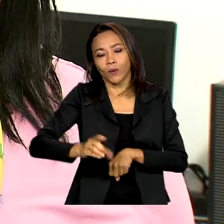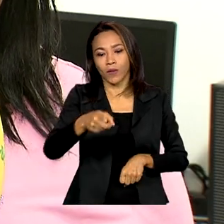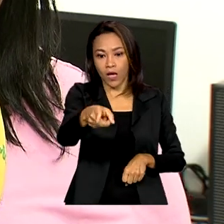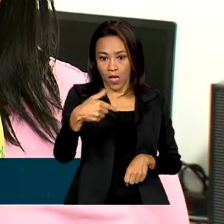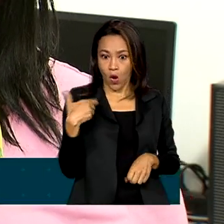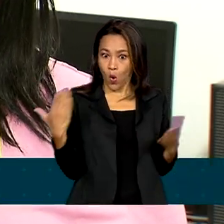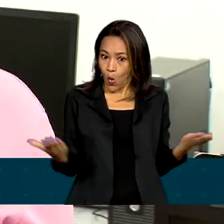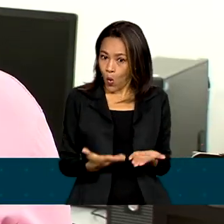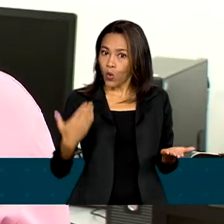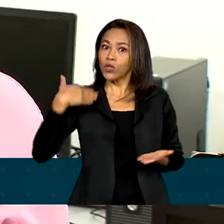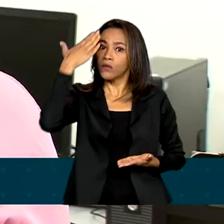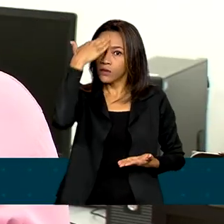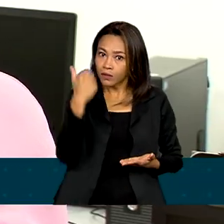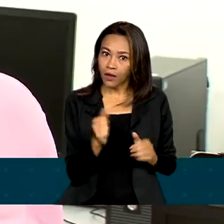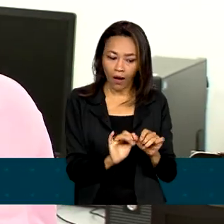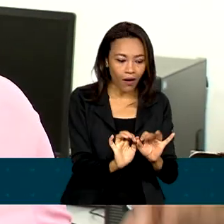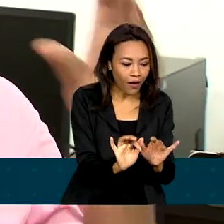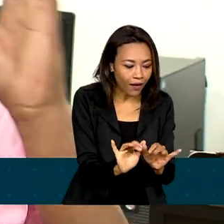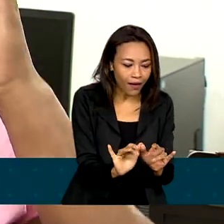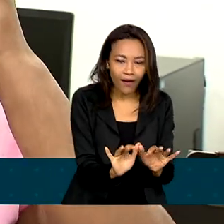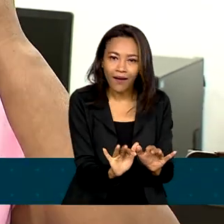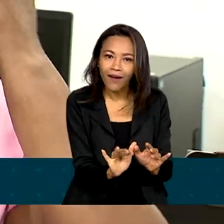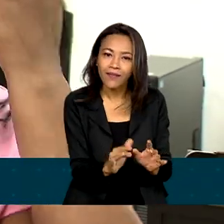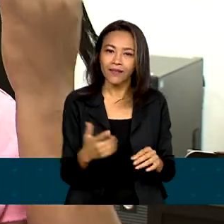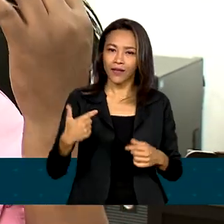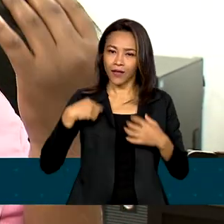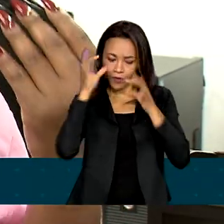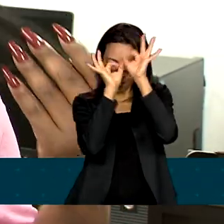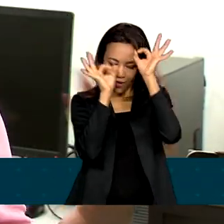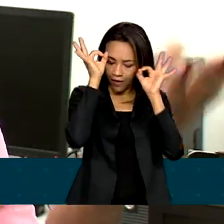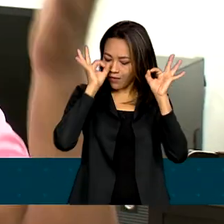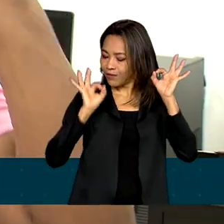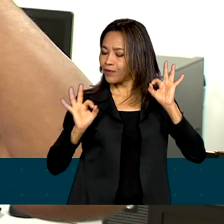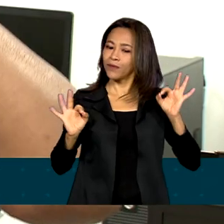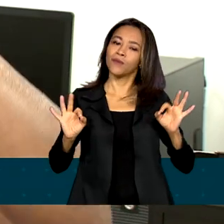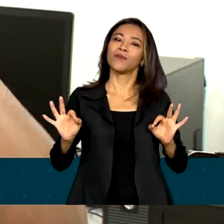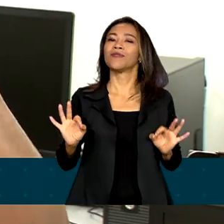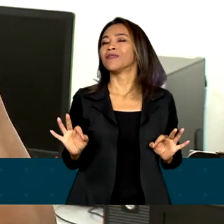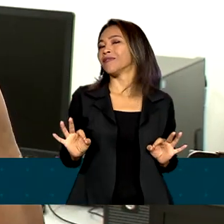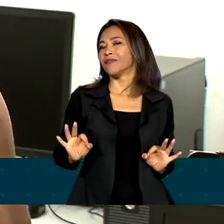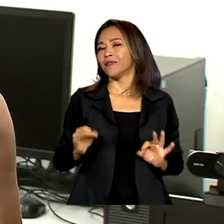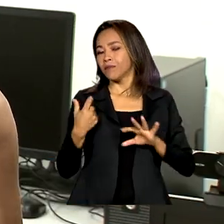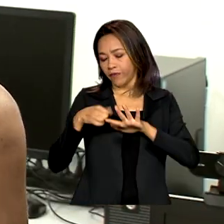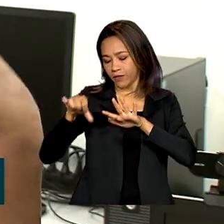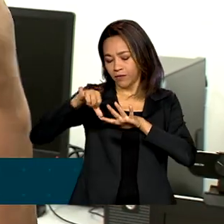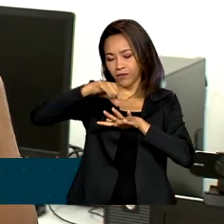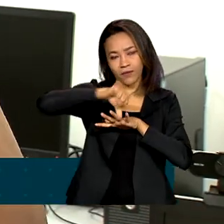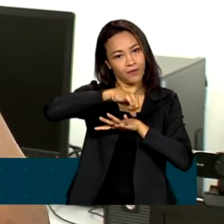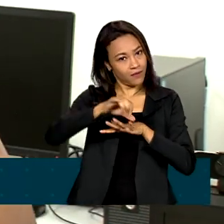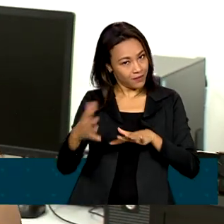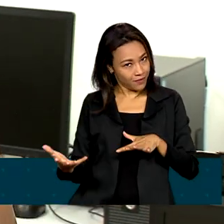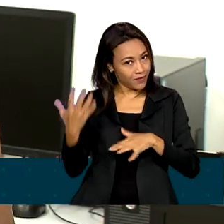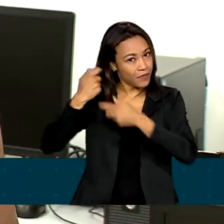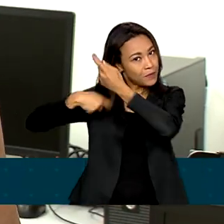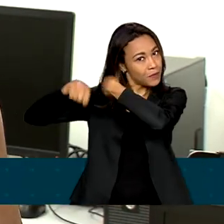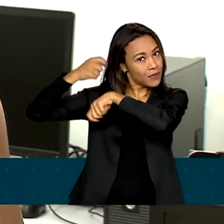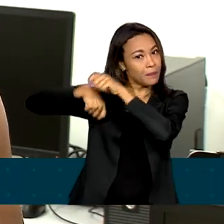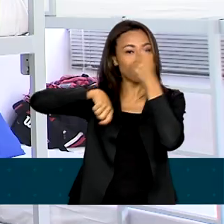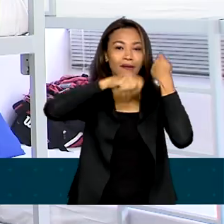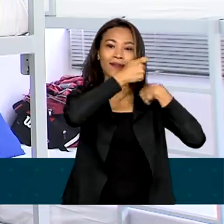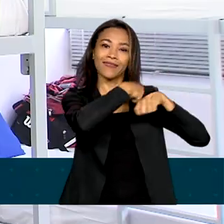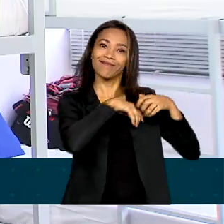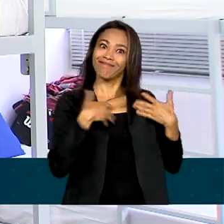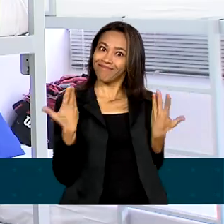no computador. Eu também me arrumo na Casa da Mulher Brasileira, faço minhas unhas, meus